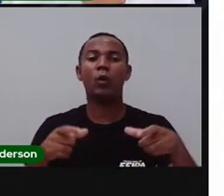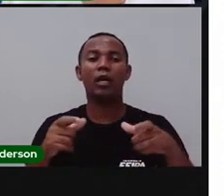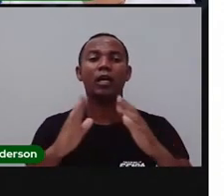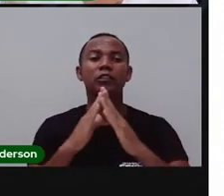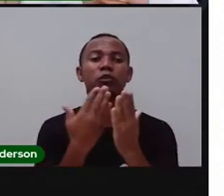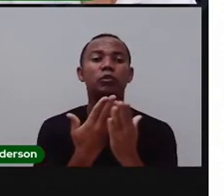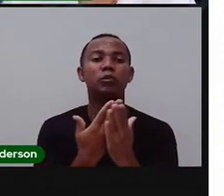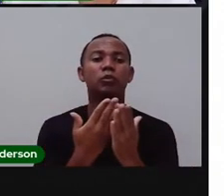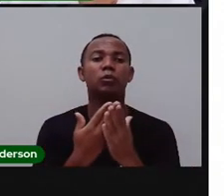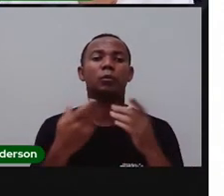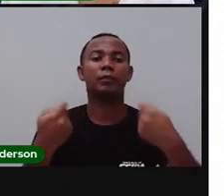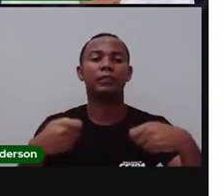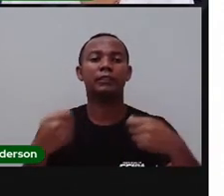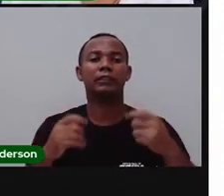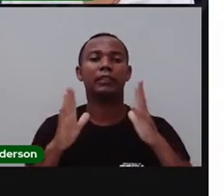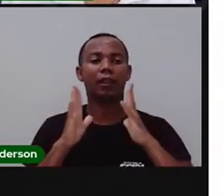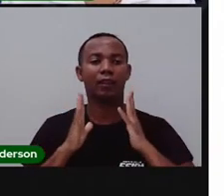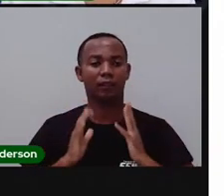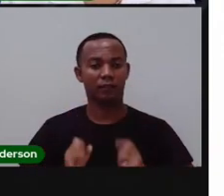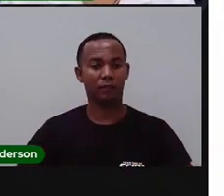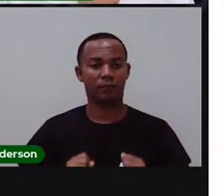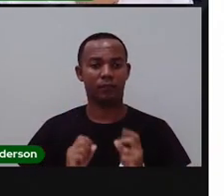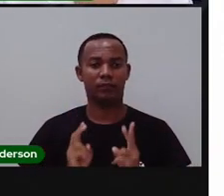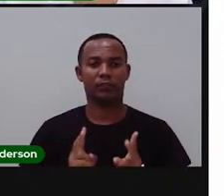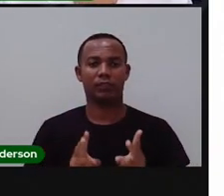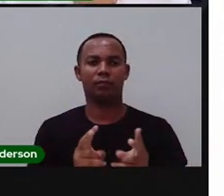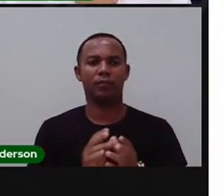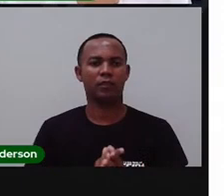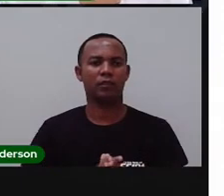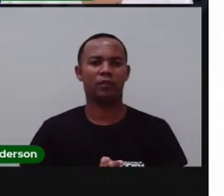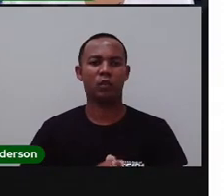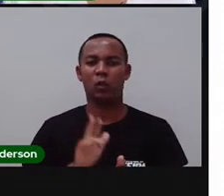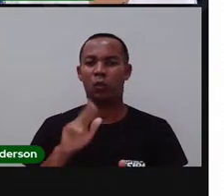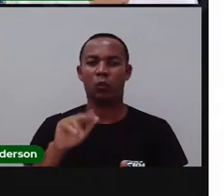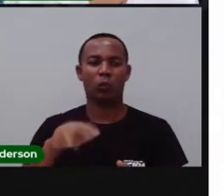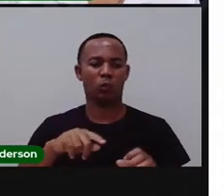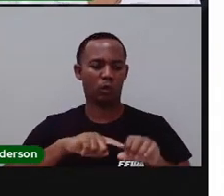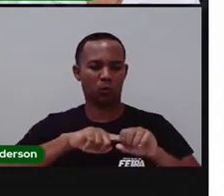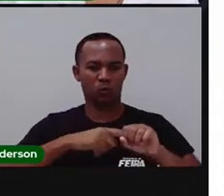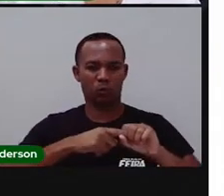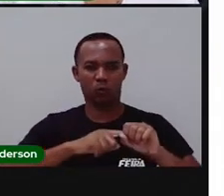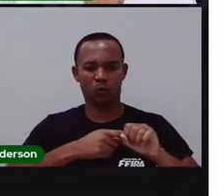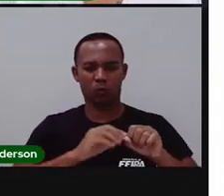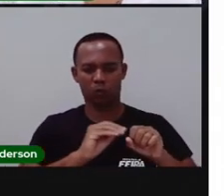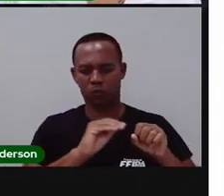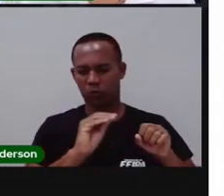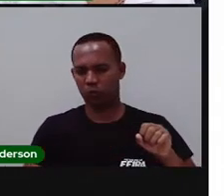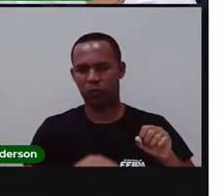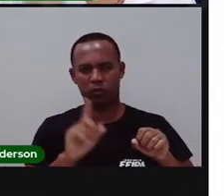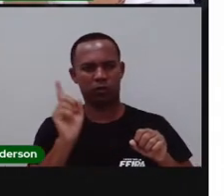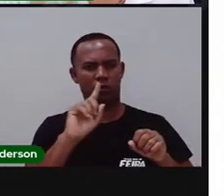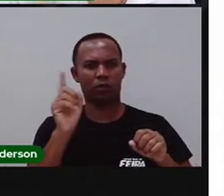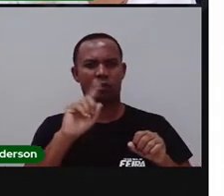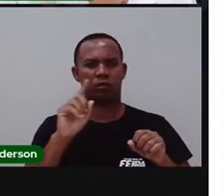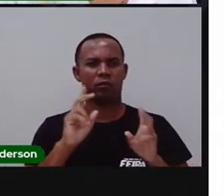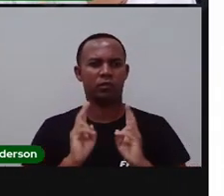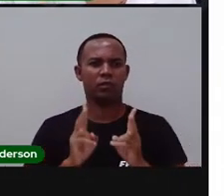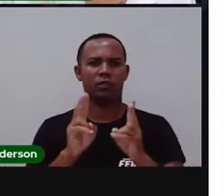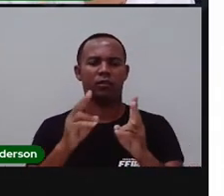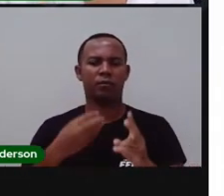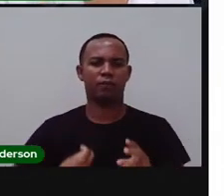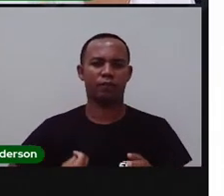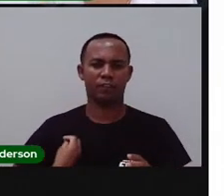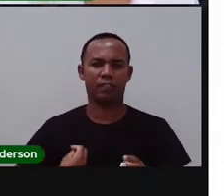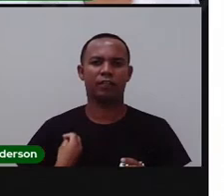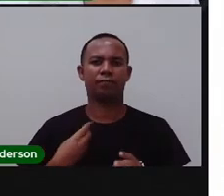que se manter limpo, lixo no lixo, nada de fazer pontinho de lápis no chão, e isso a gente vai levando para a vida, inclusive para